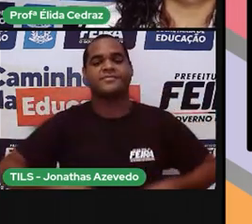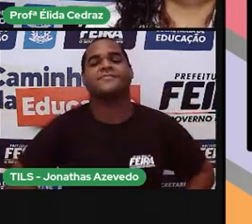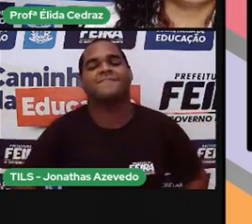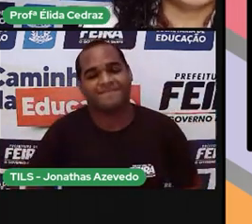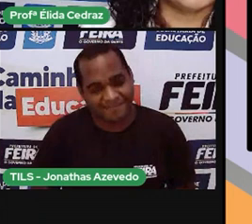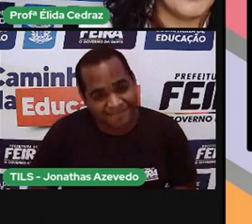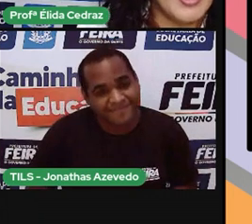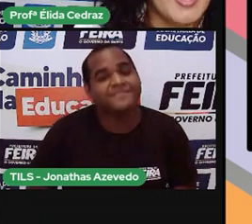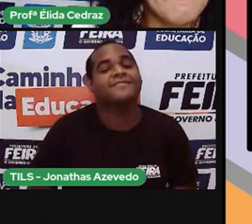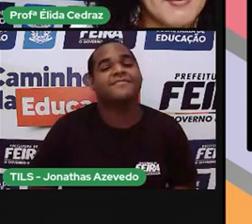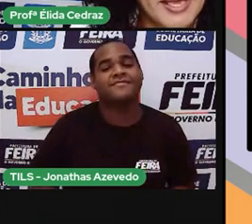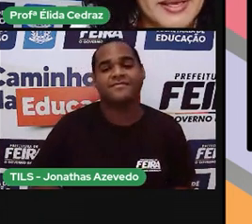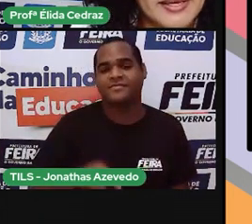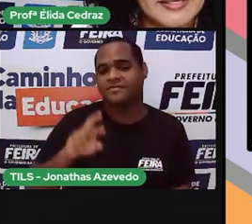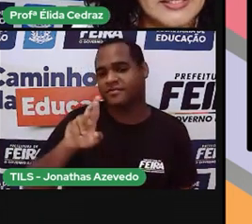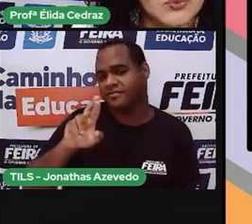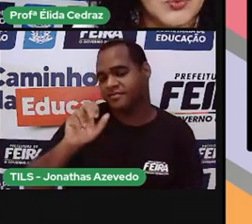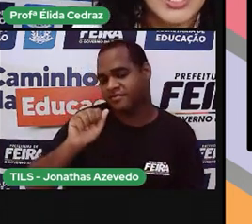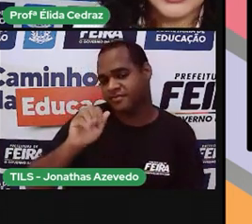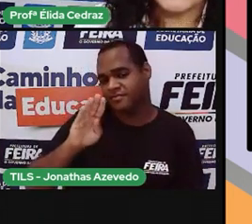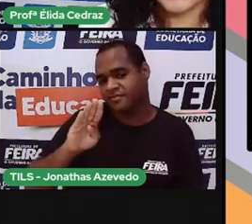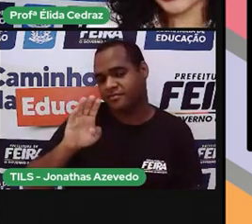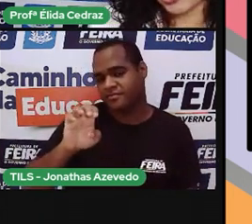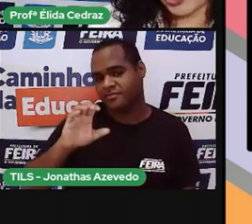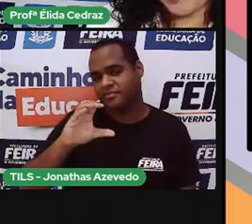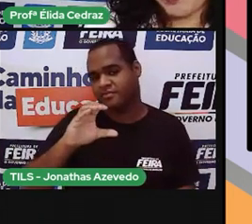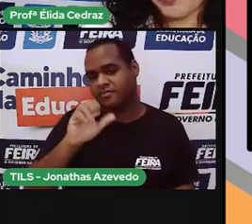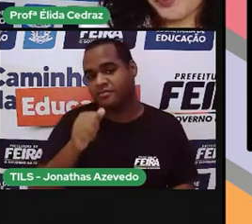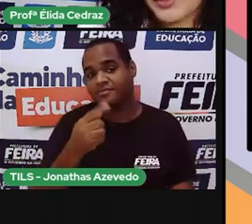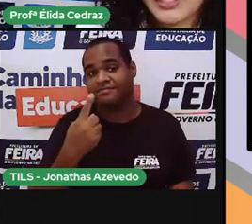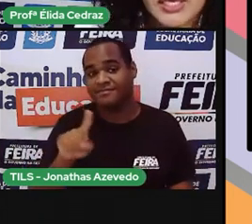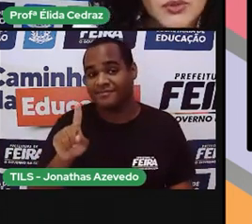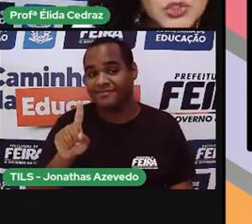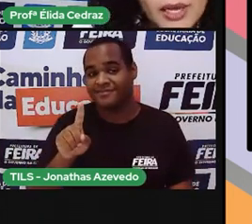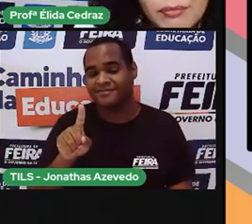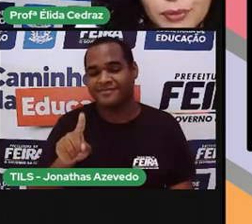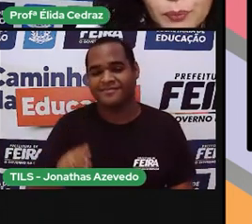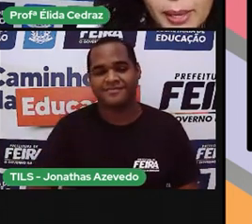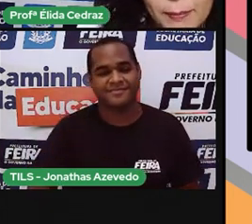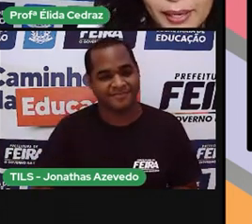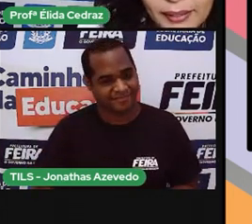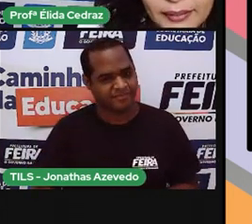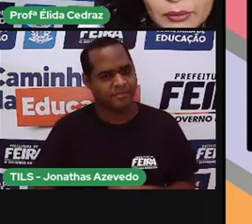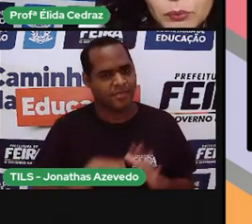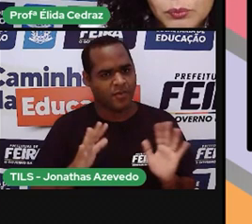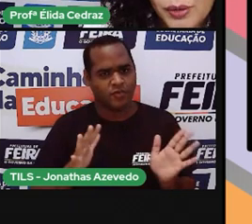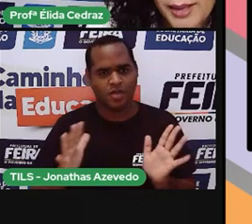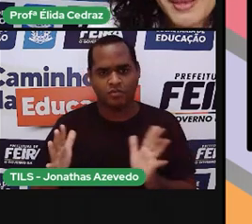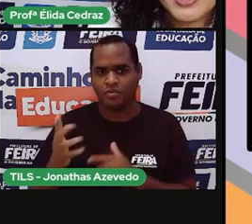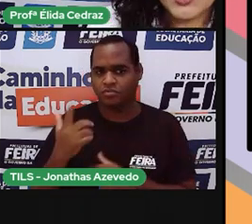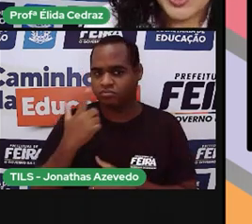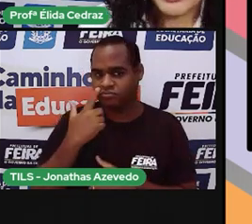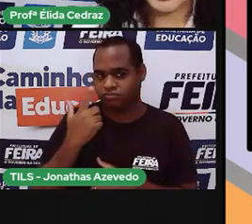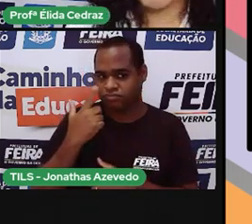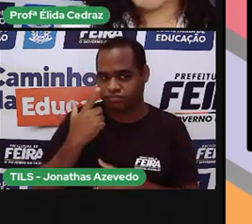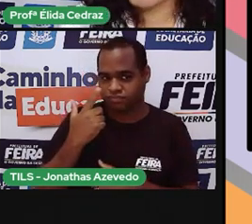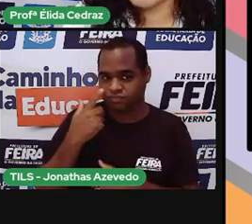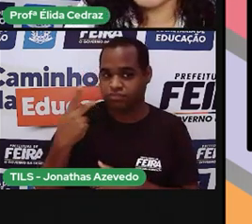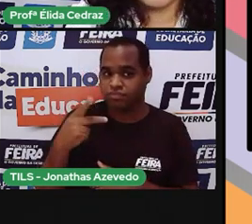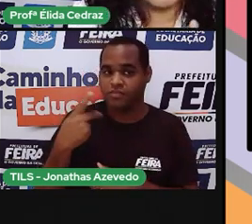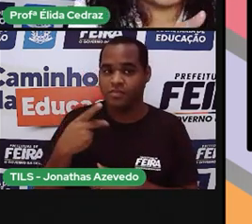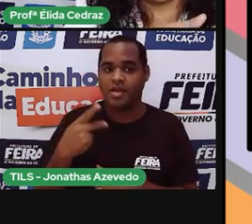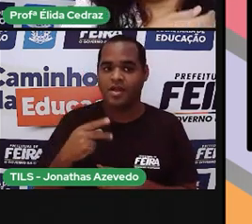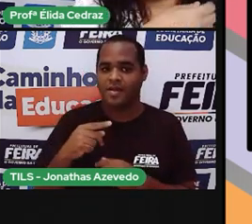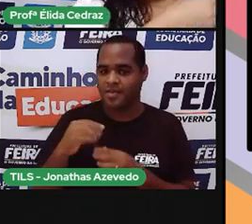é isso um Hub erram gente eu já vi um rabecão é